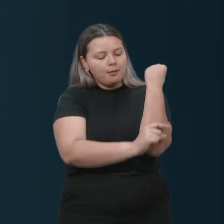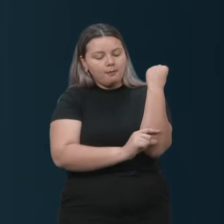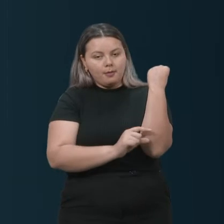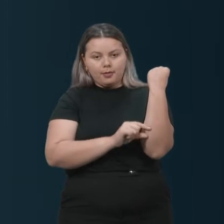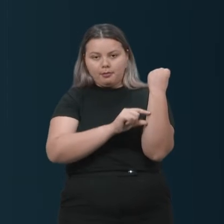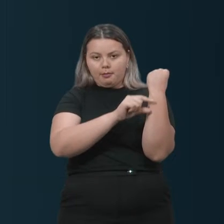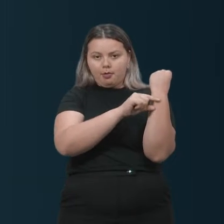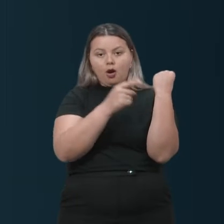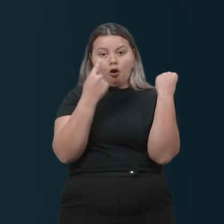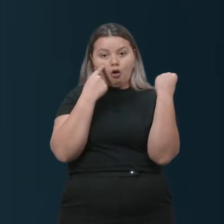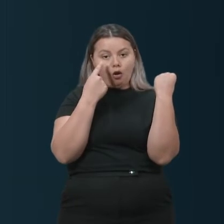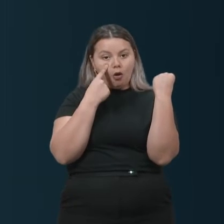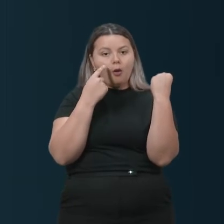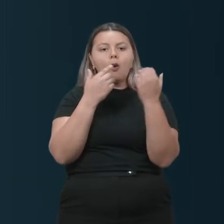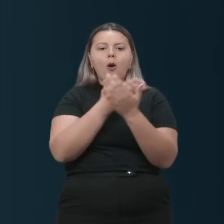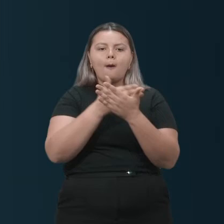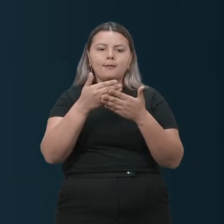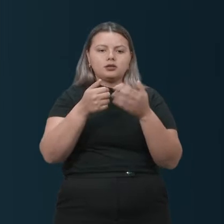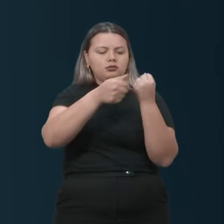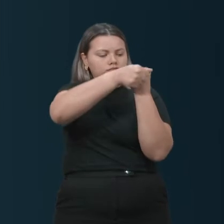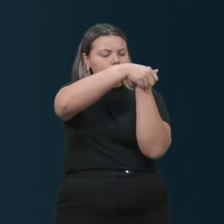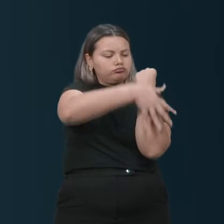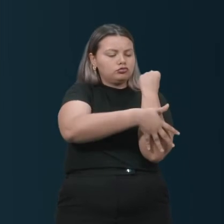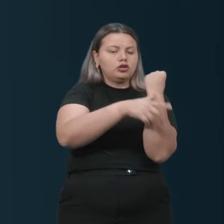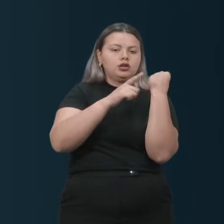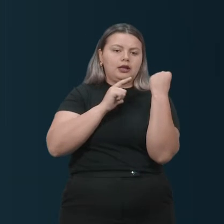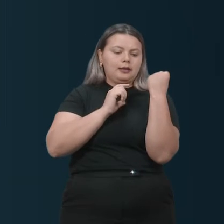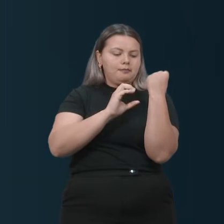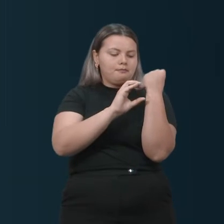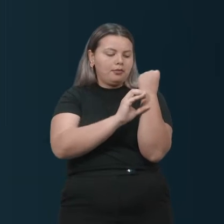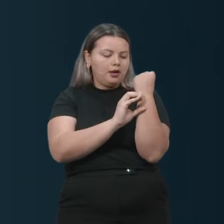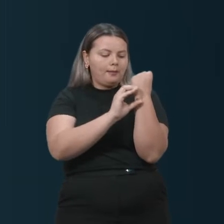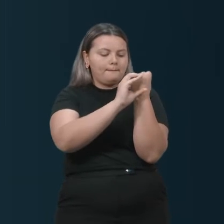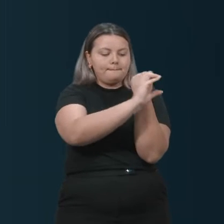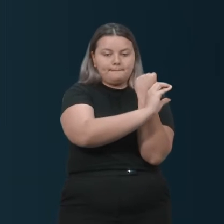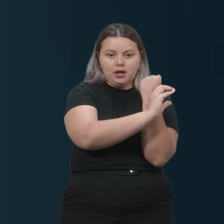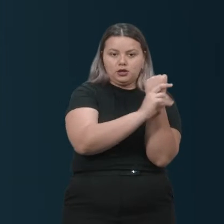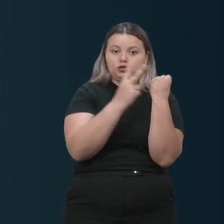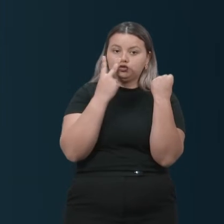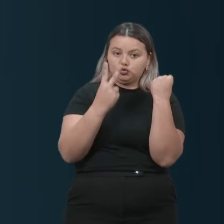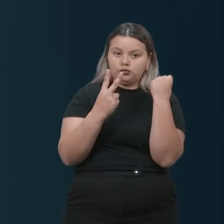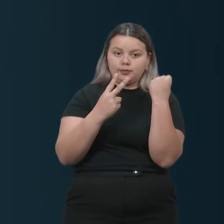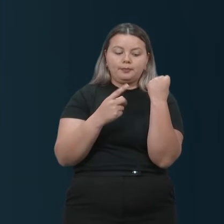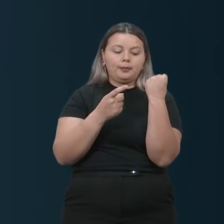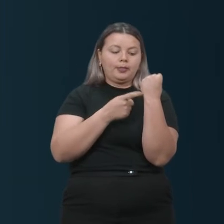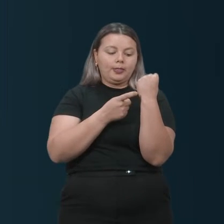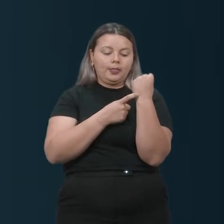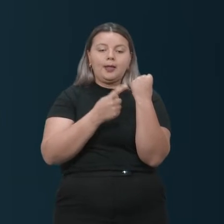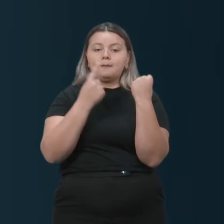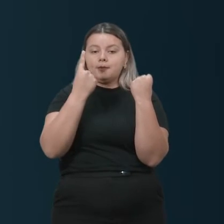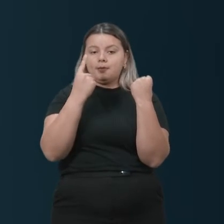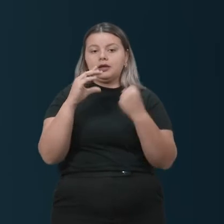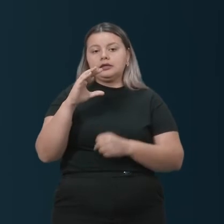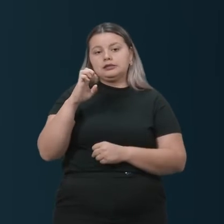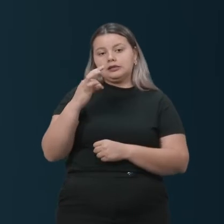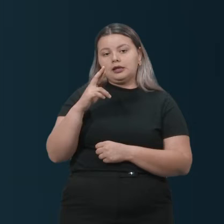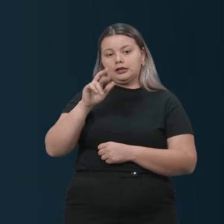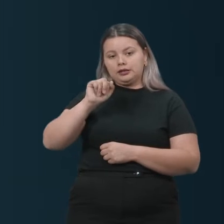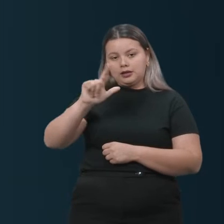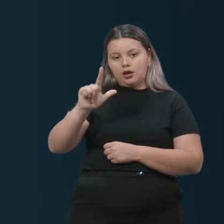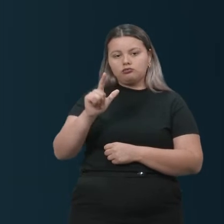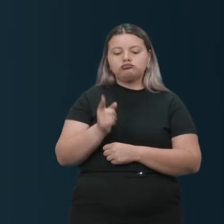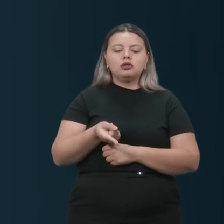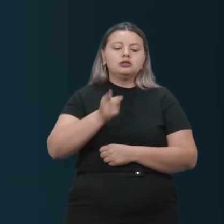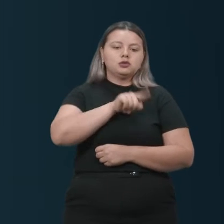compõem esse sistema. O sistema nervoso é dividido em duas divisões: sistema nervoso central e